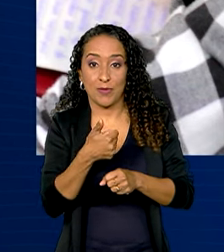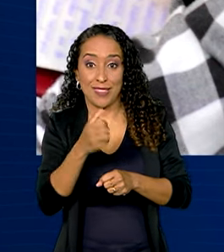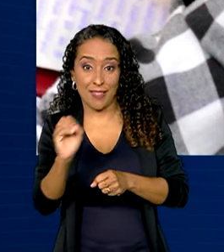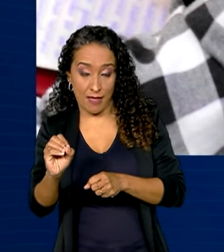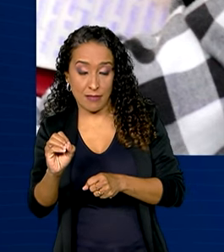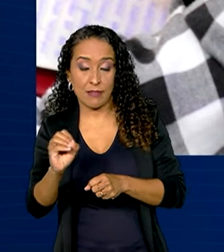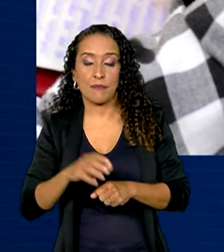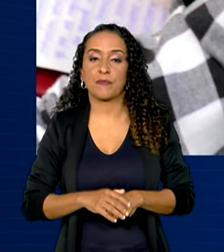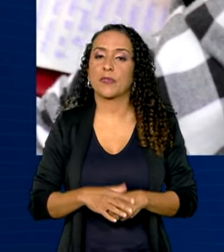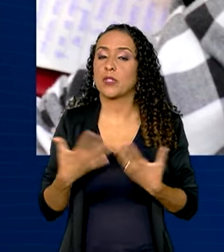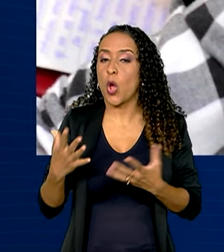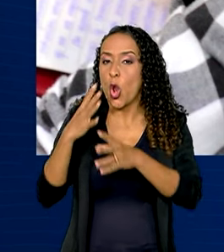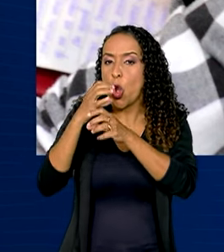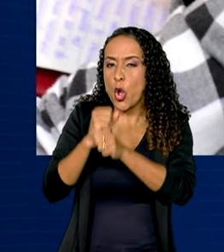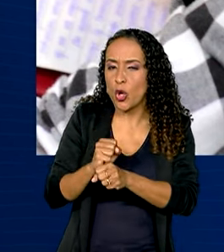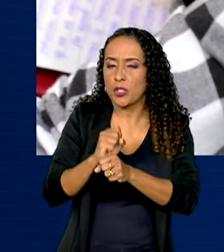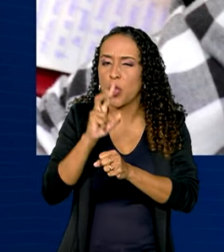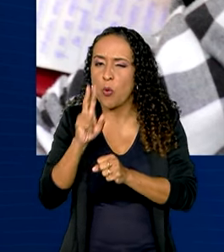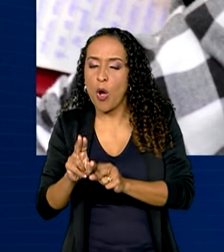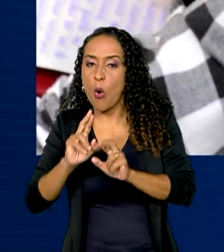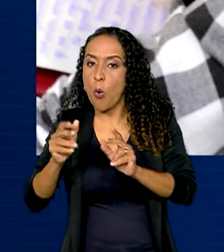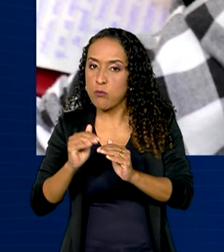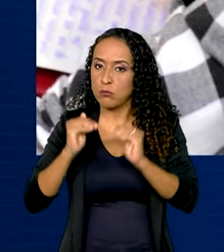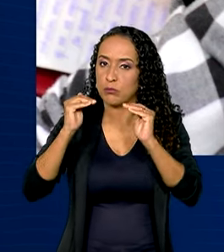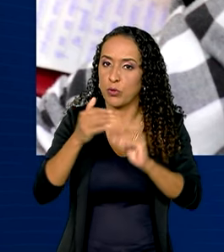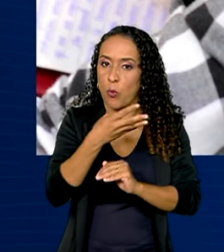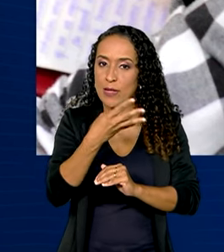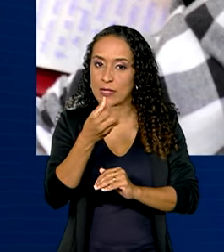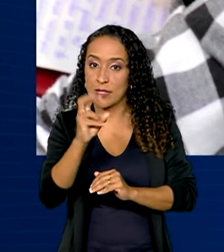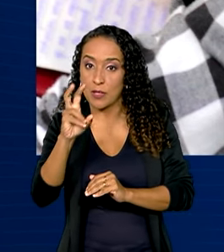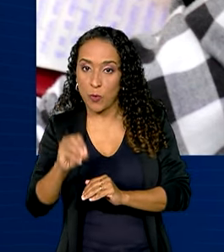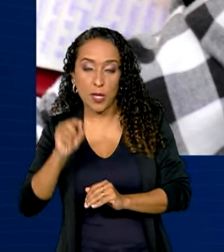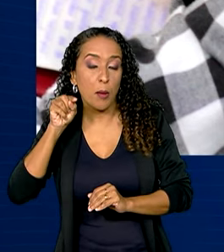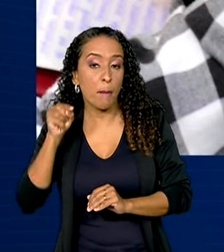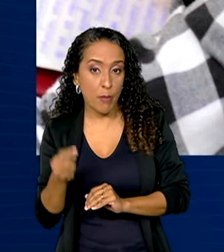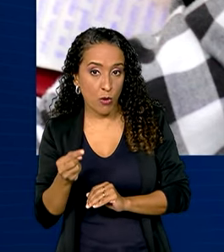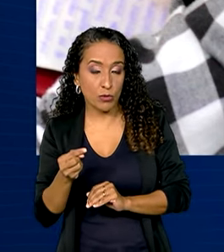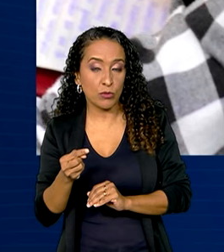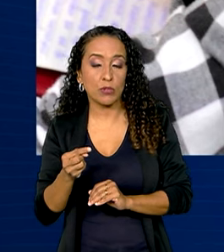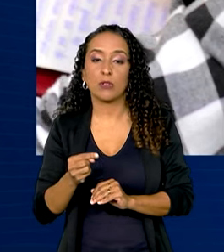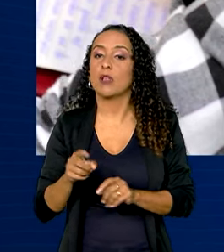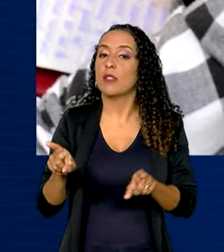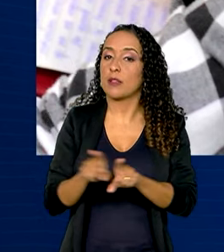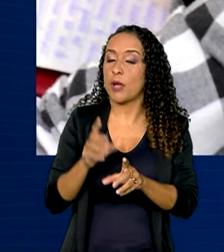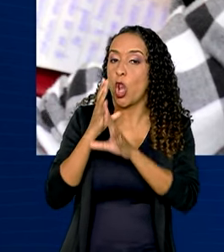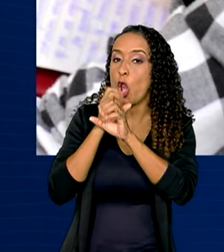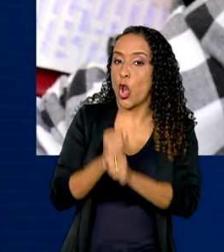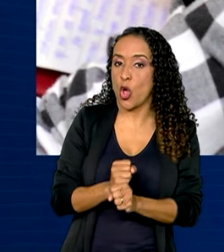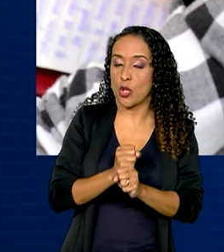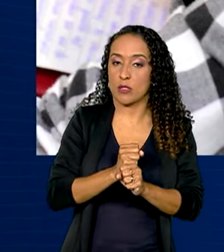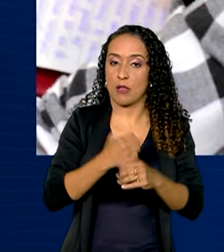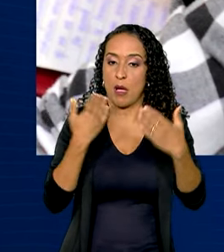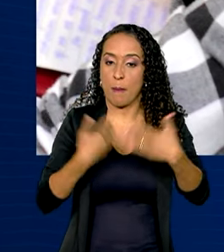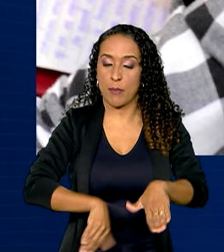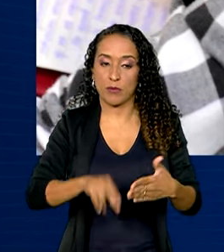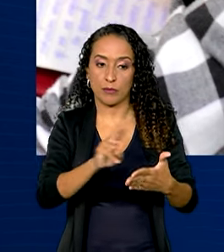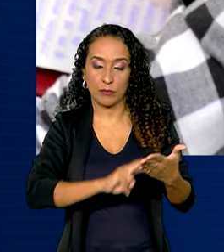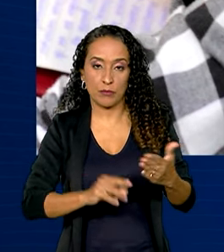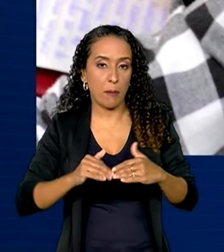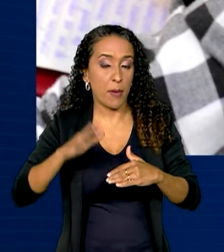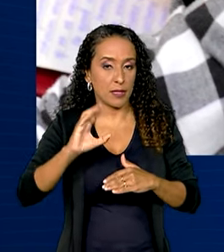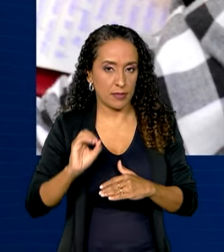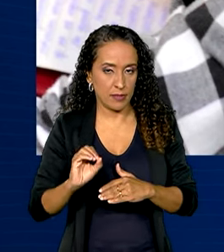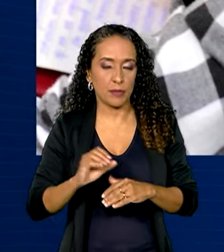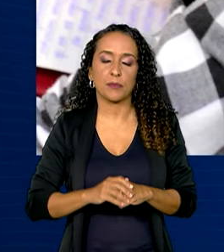2010, com nota igual ou superior a 450 pontos e nota na prova de redação superior a zero.